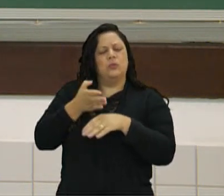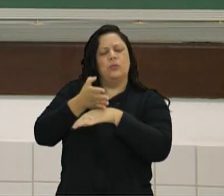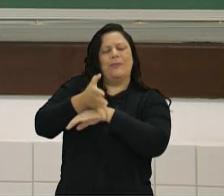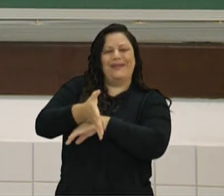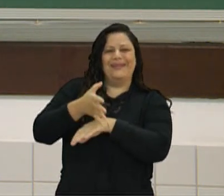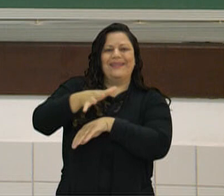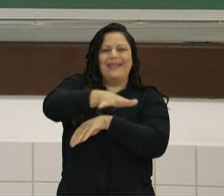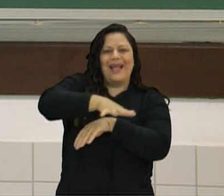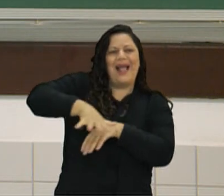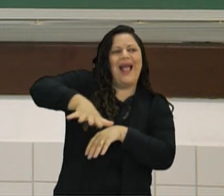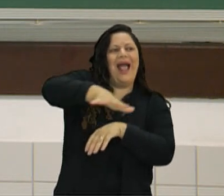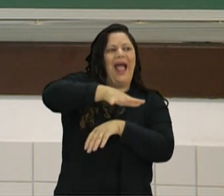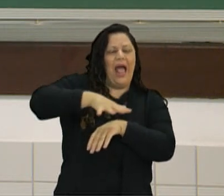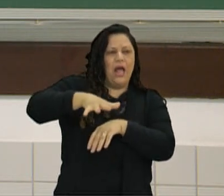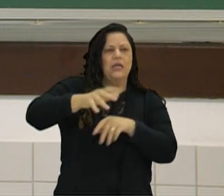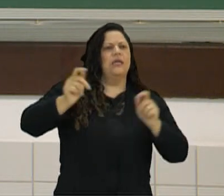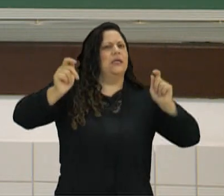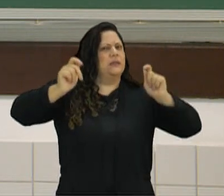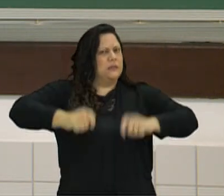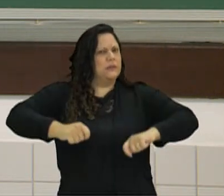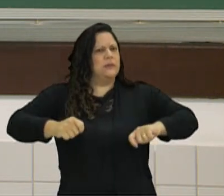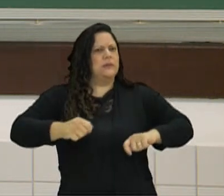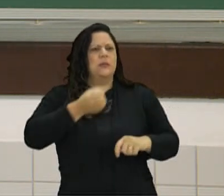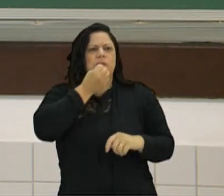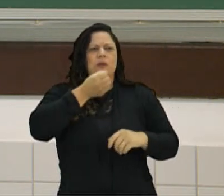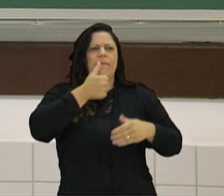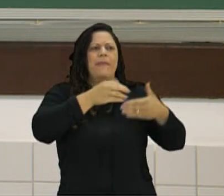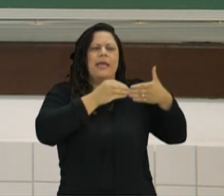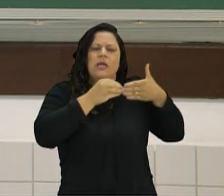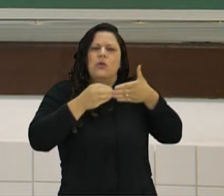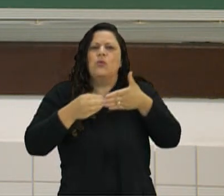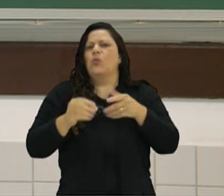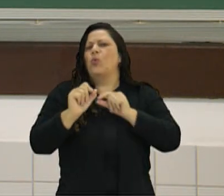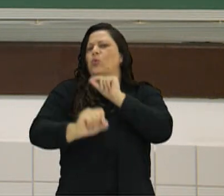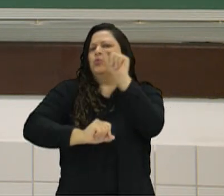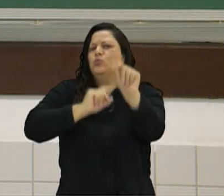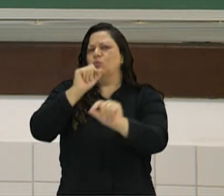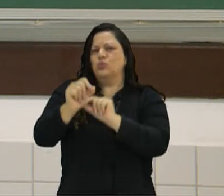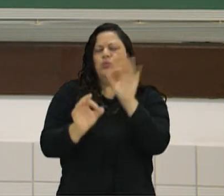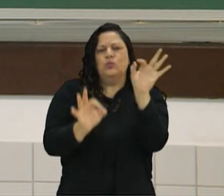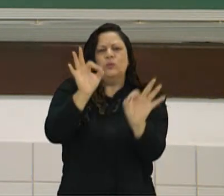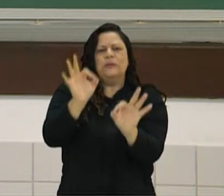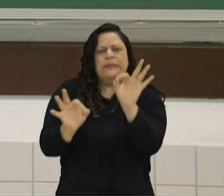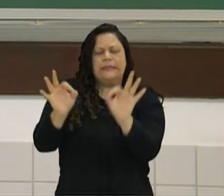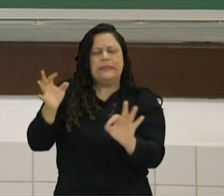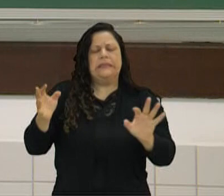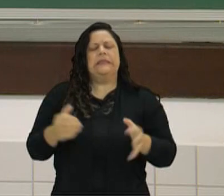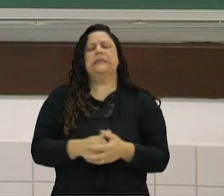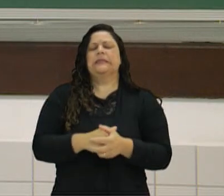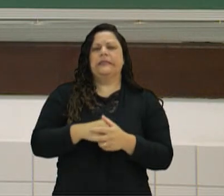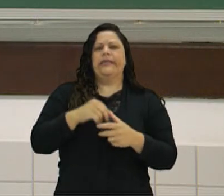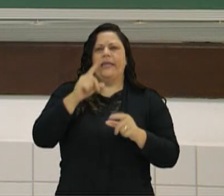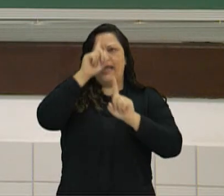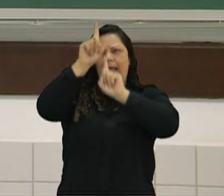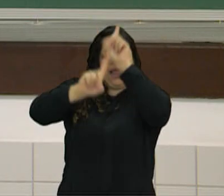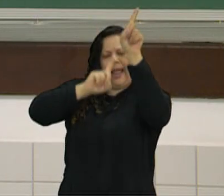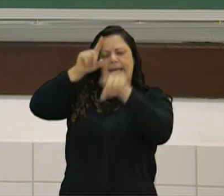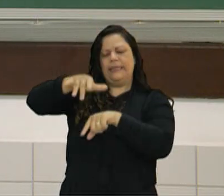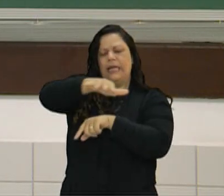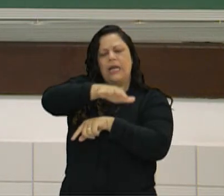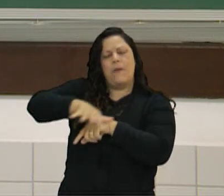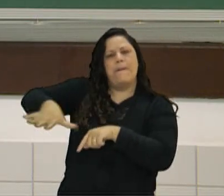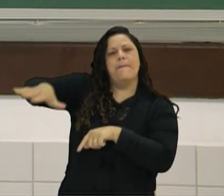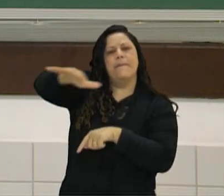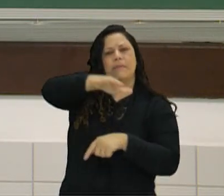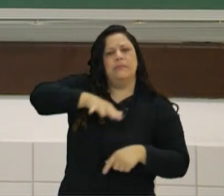Seja a virtude de bem conduzir a coisa pública, né? Daí a ideia de res pública, coisa pública,